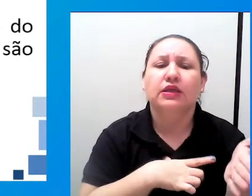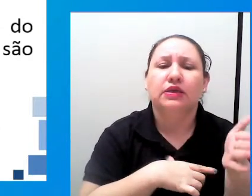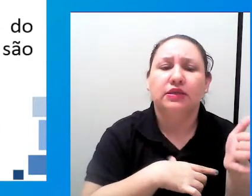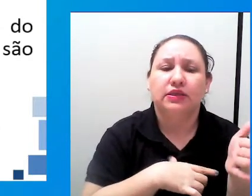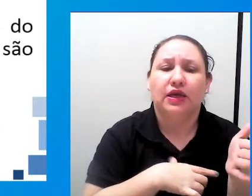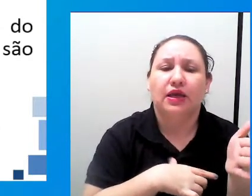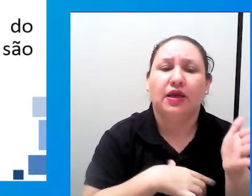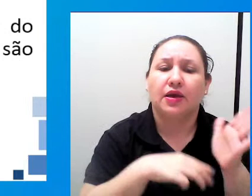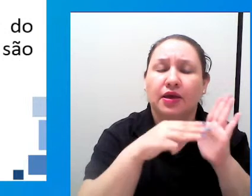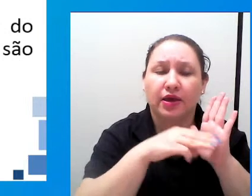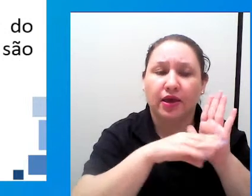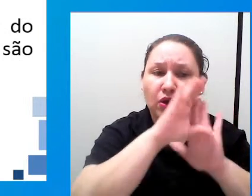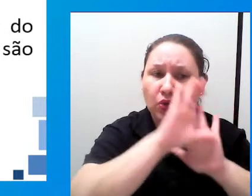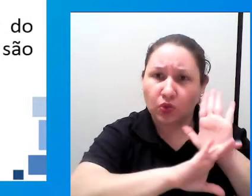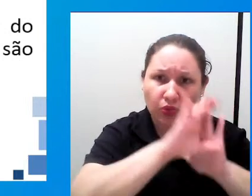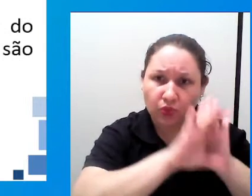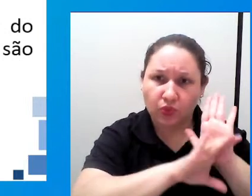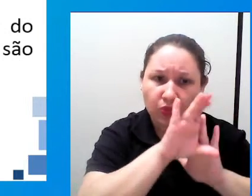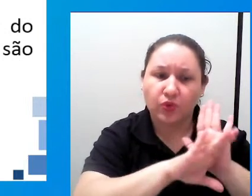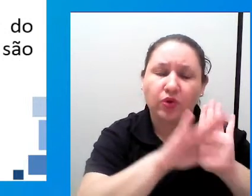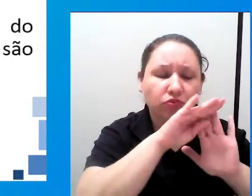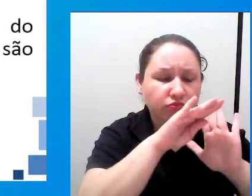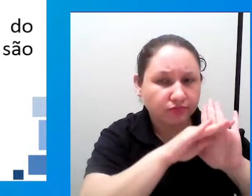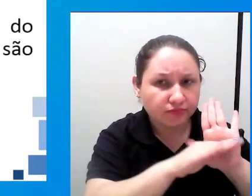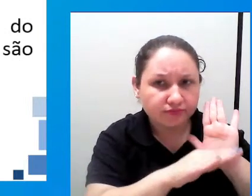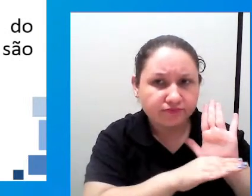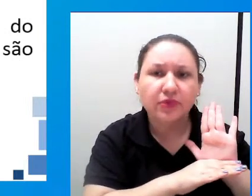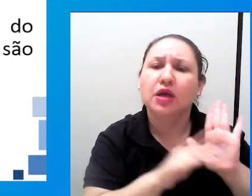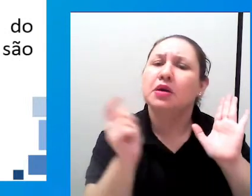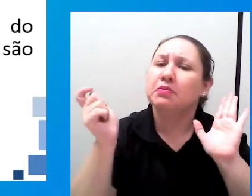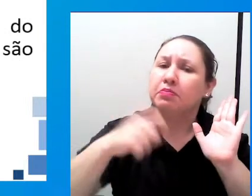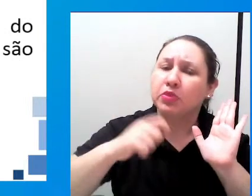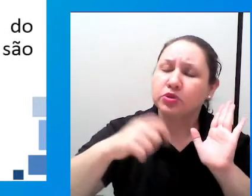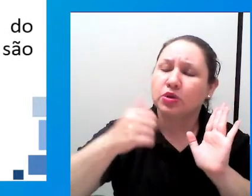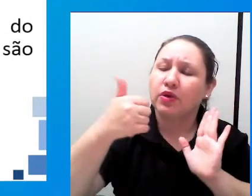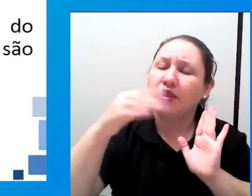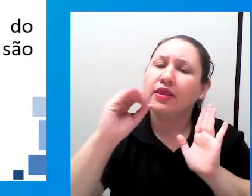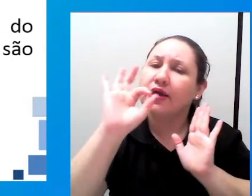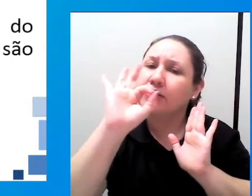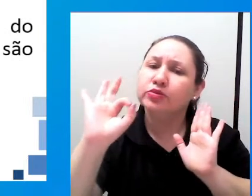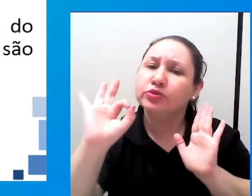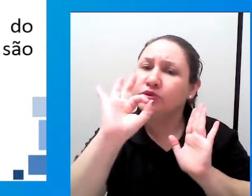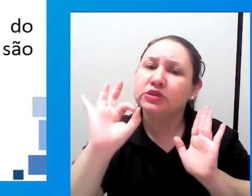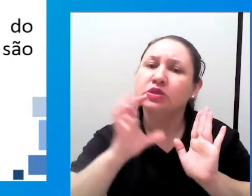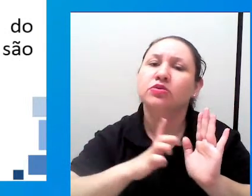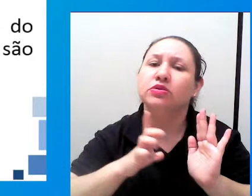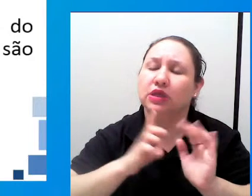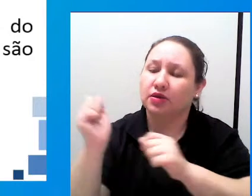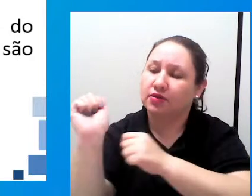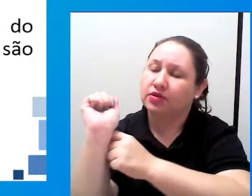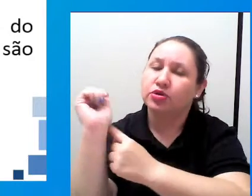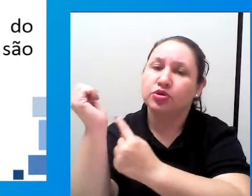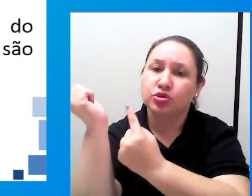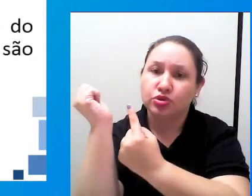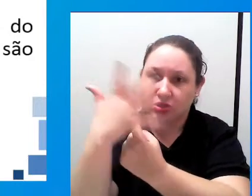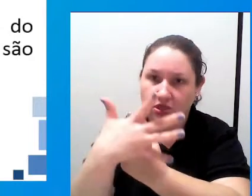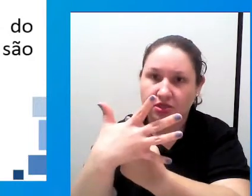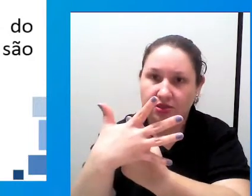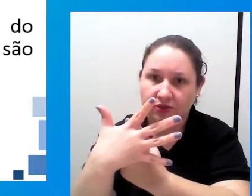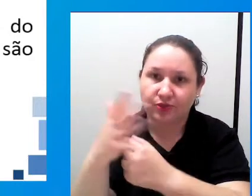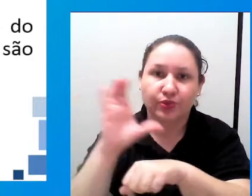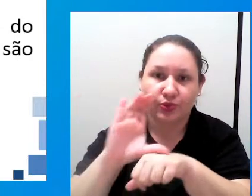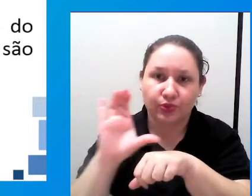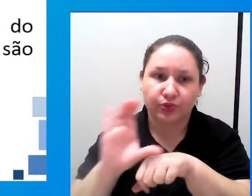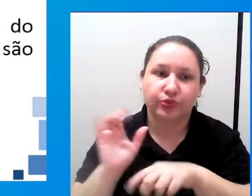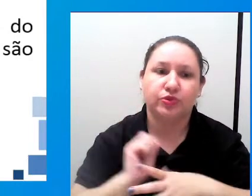horária, ela deve ser extensionada. E aí, como é que a gente fez isso? Para poder facilitar isso, a gente também modificou